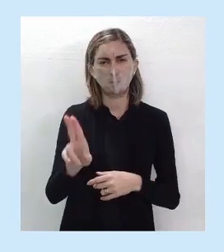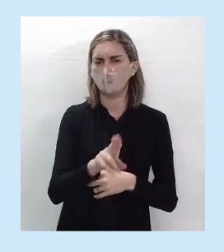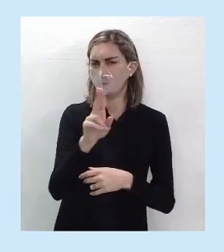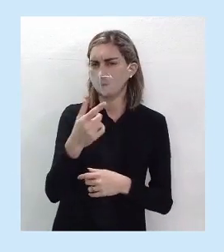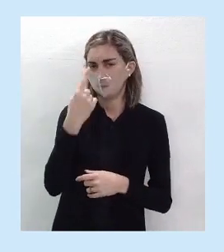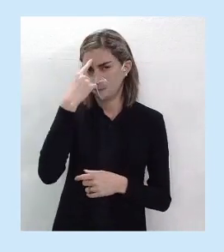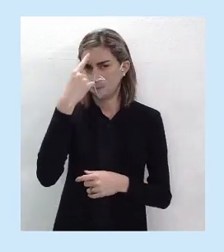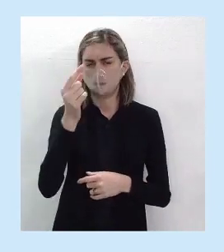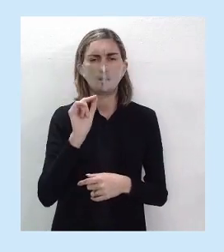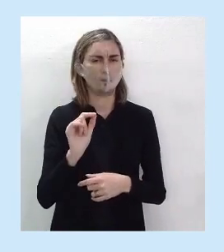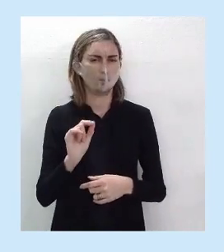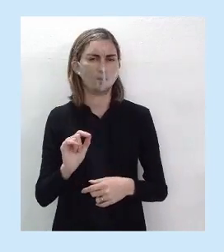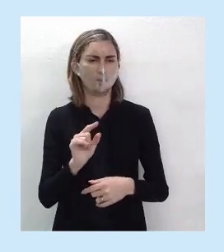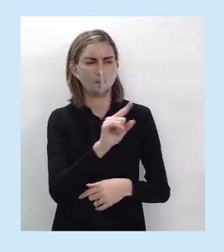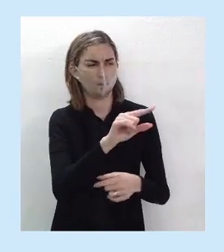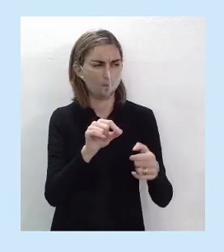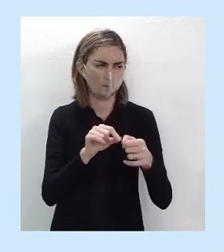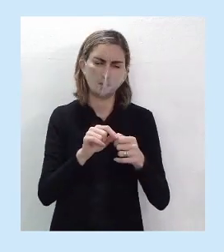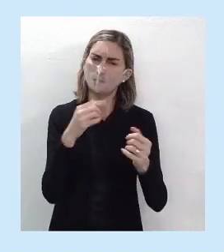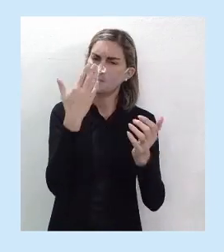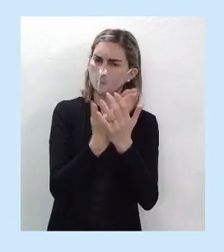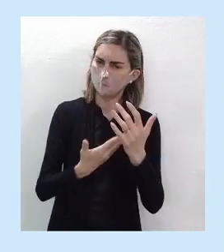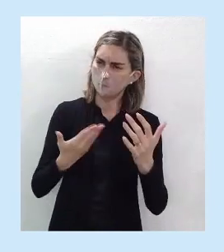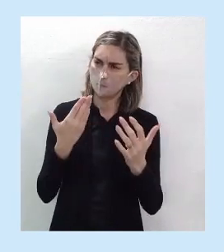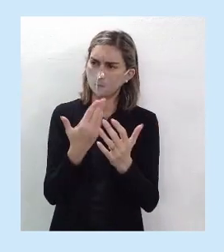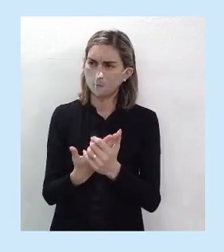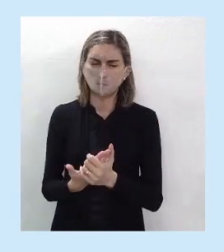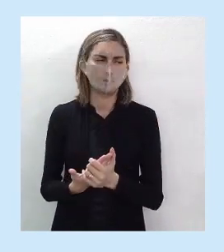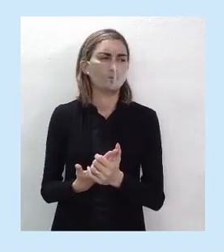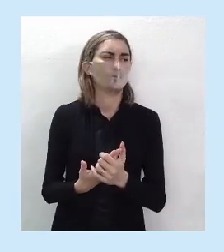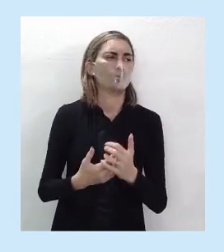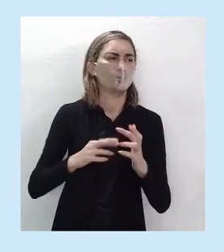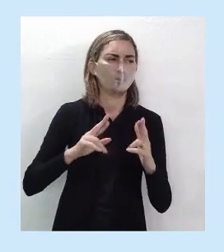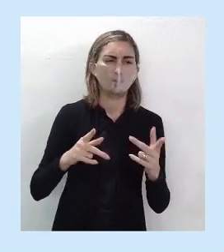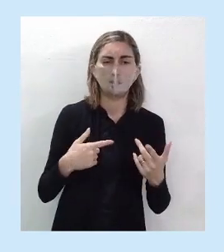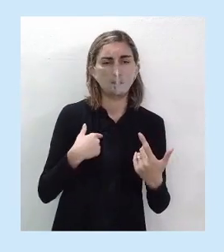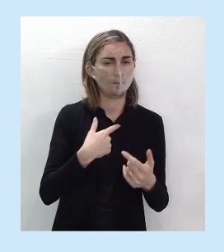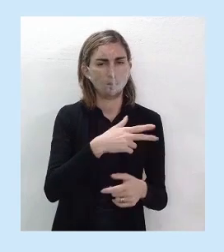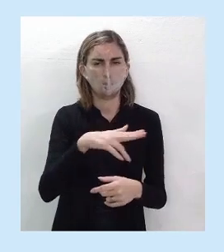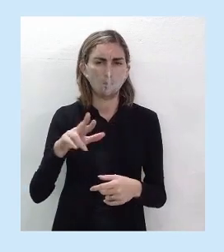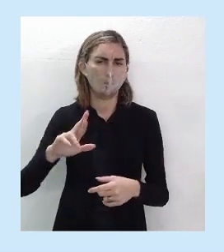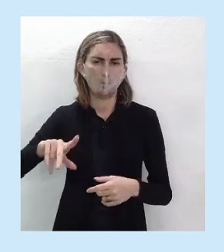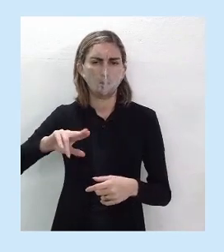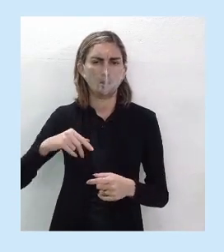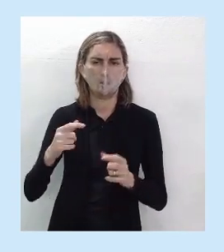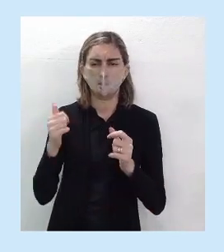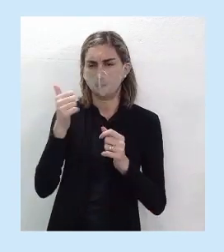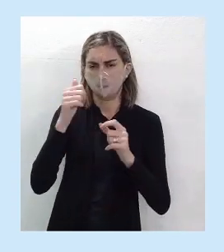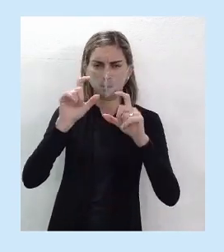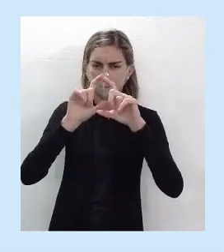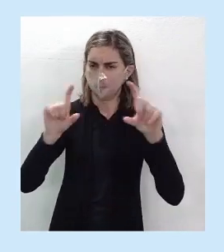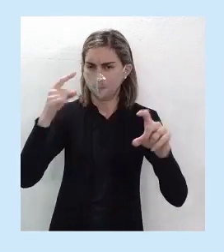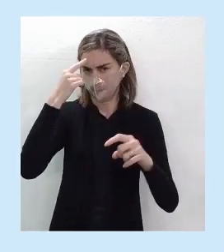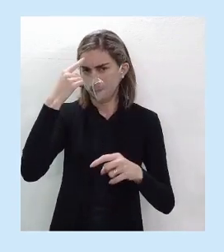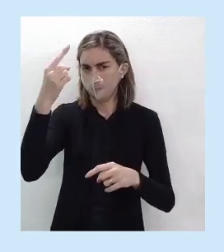a ideia de que ele faz um estudo, não é? Então, nem era o primeiro, a